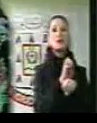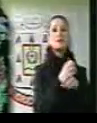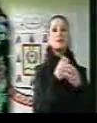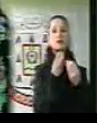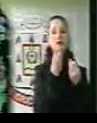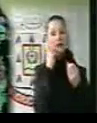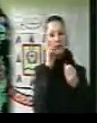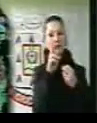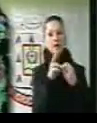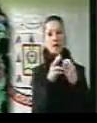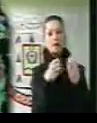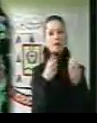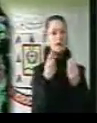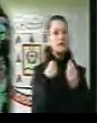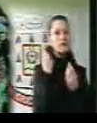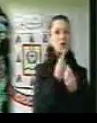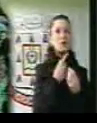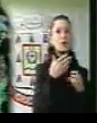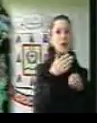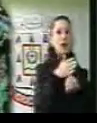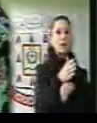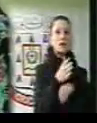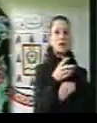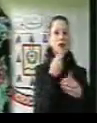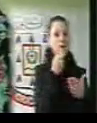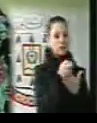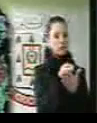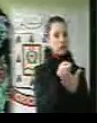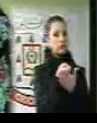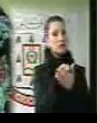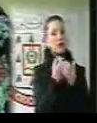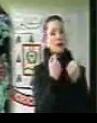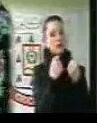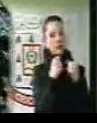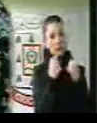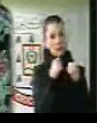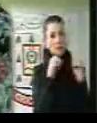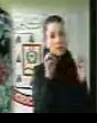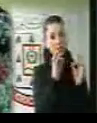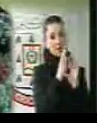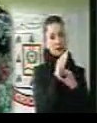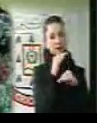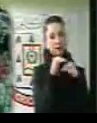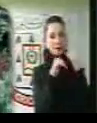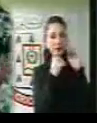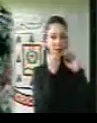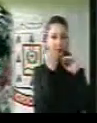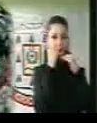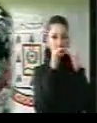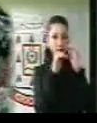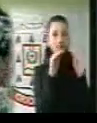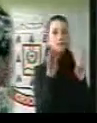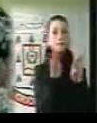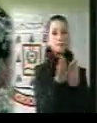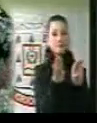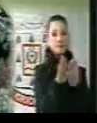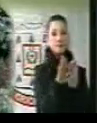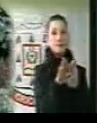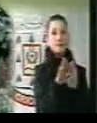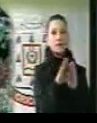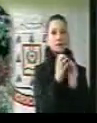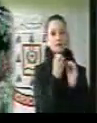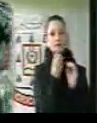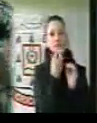Mas nós não poderemos passar, né, de exigir e de solicitar a conclusão das obras e que, no seu retorno, ela se efetive na